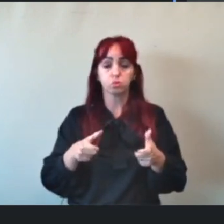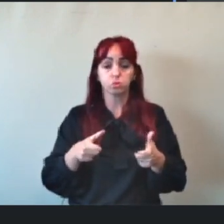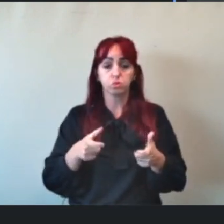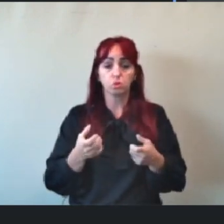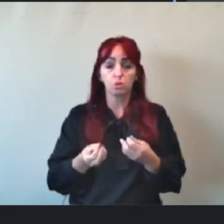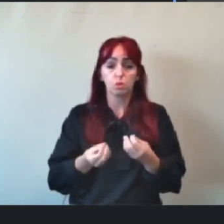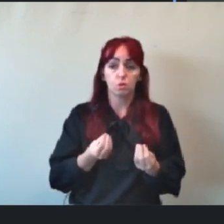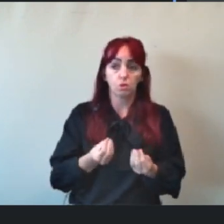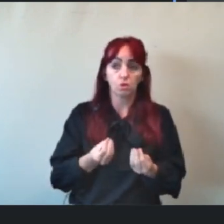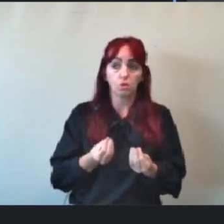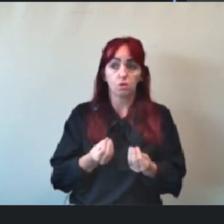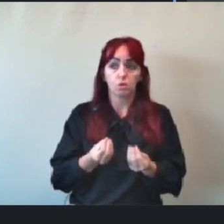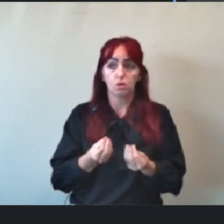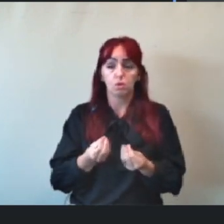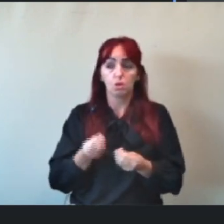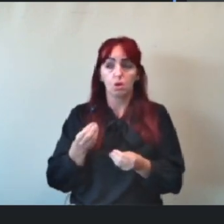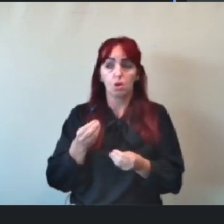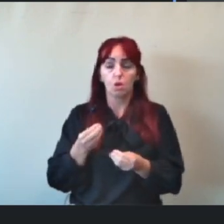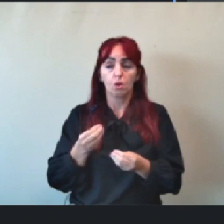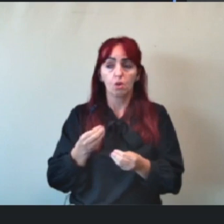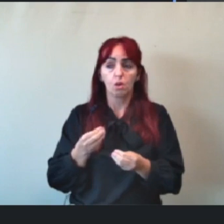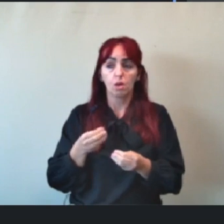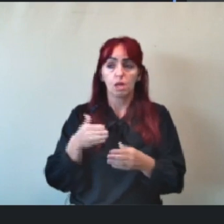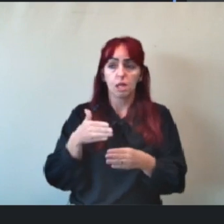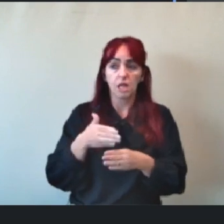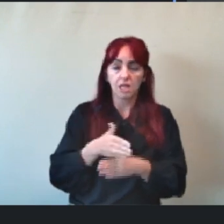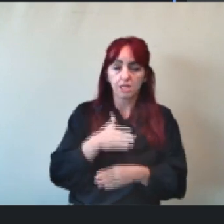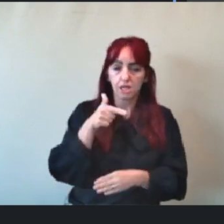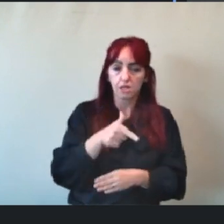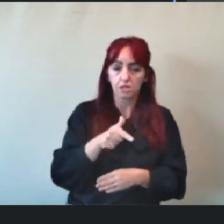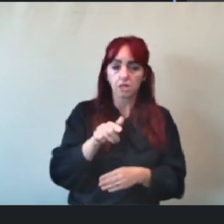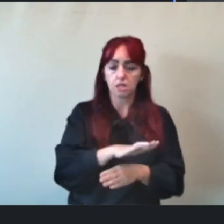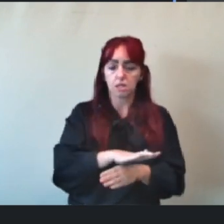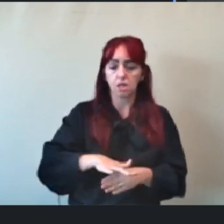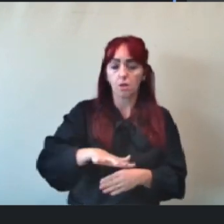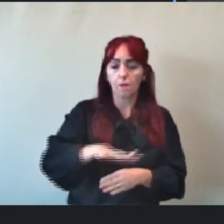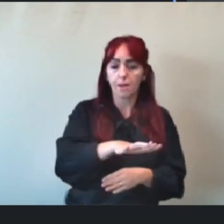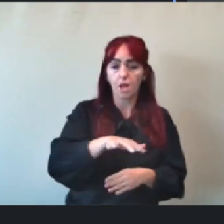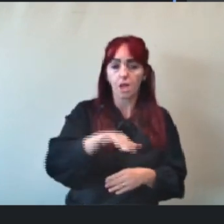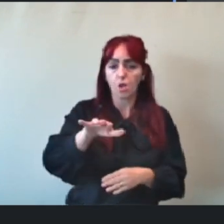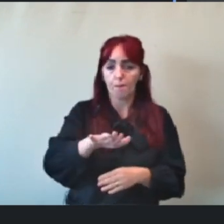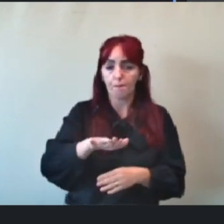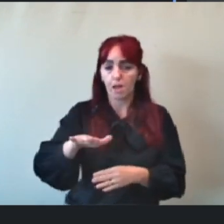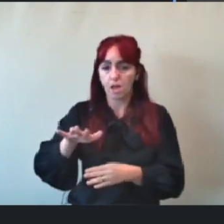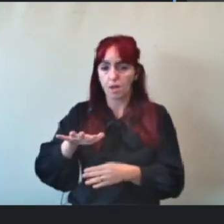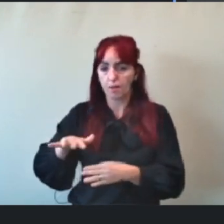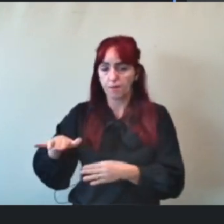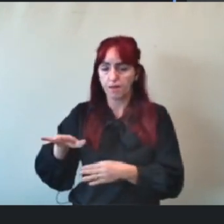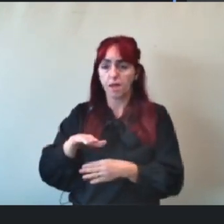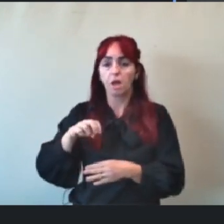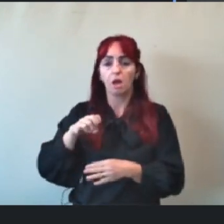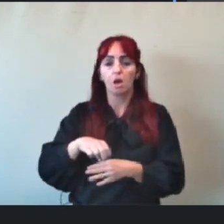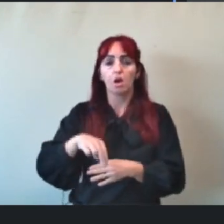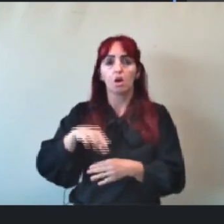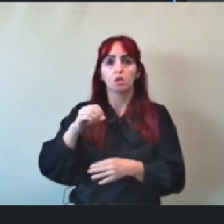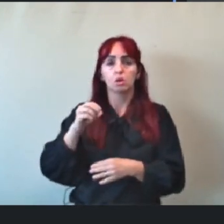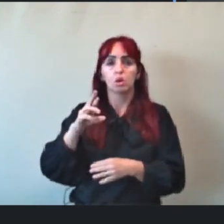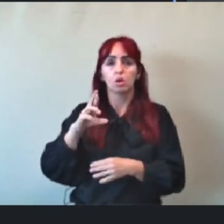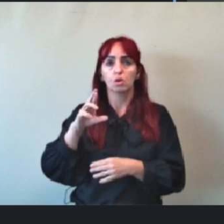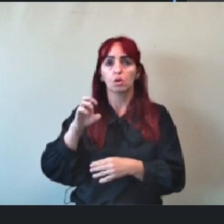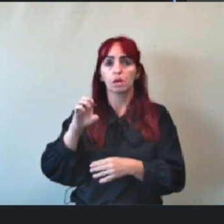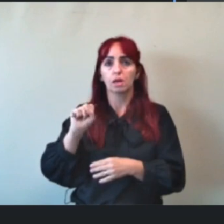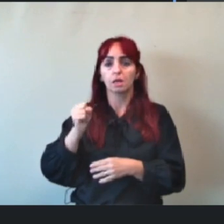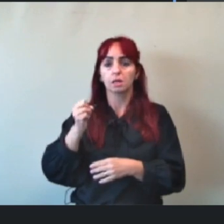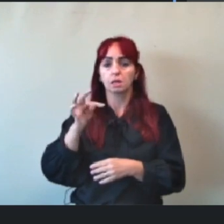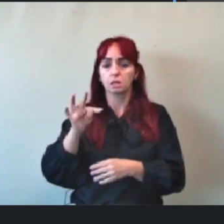dentro, aí, ligando aí esses bairros para dentro aí da região noroeste, inclusive sendo uma via